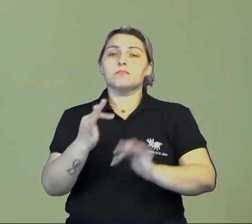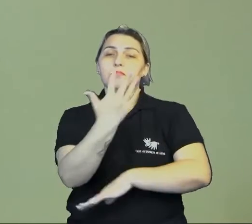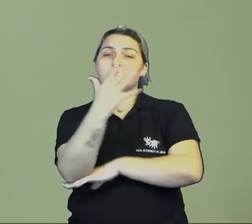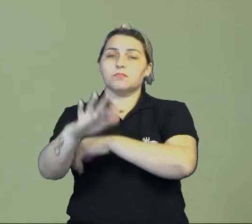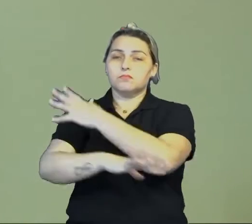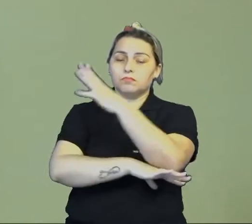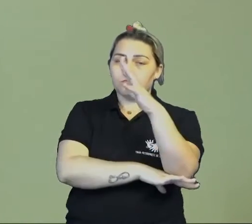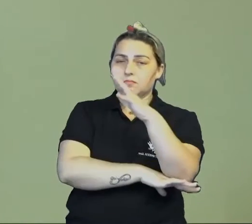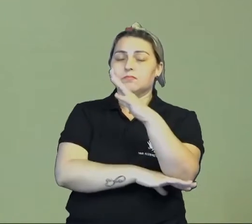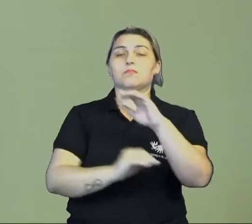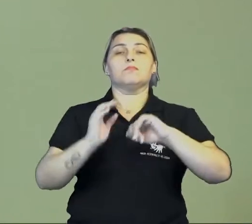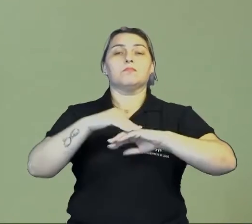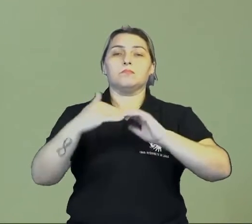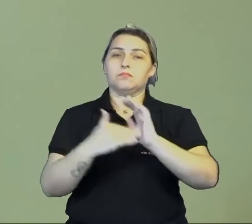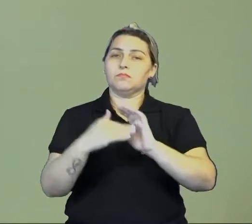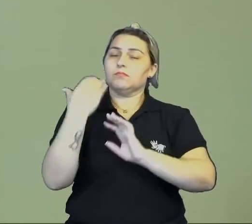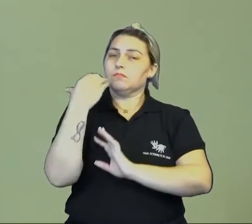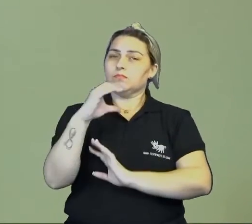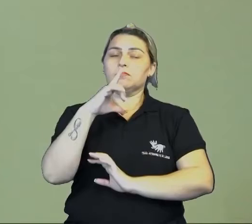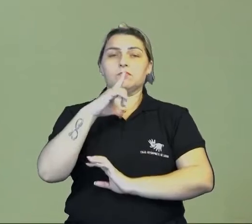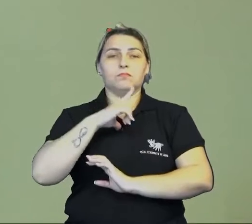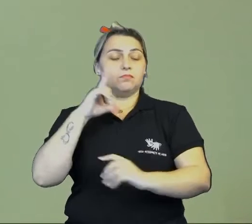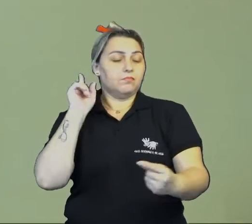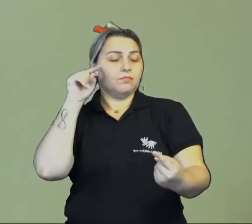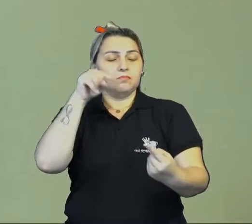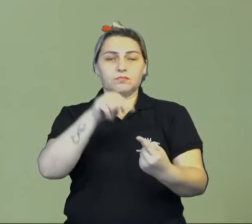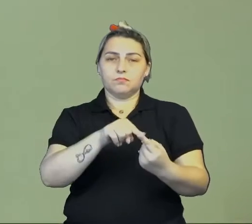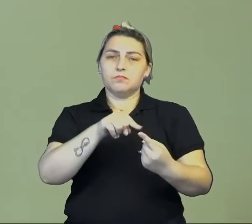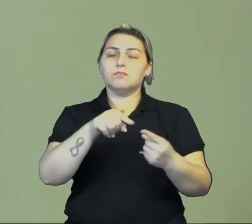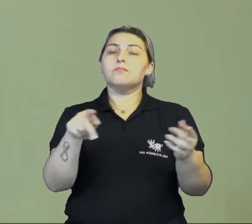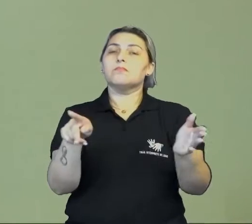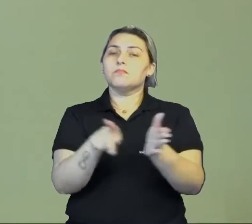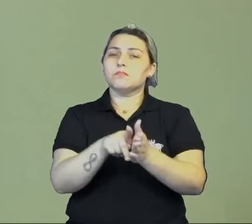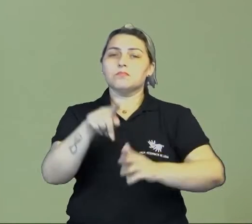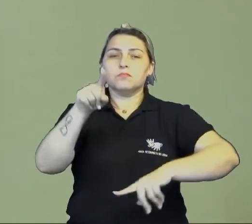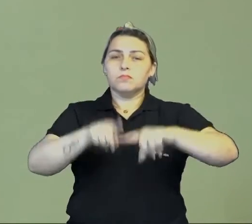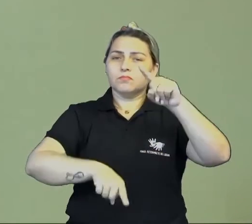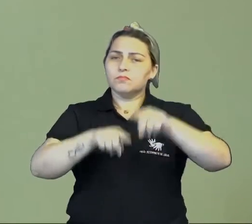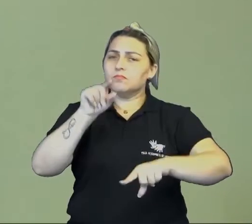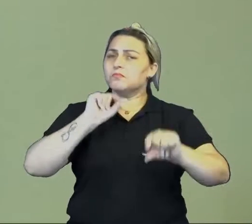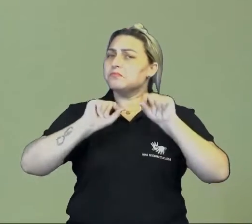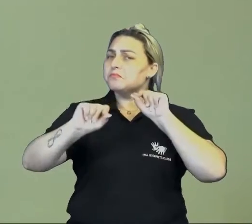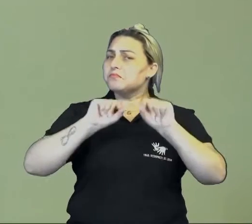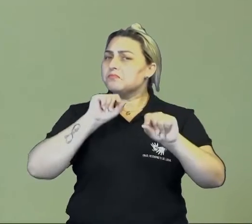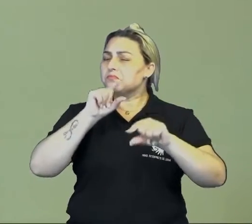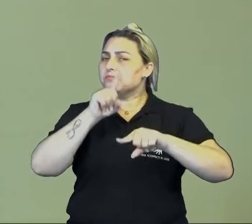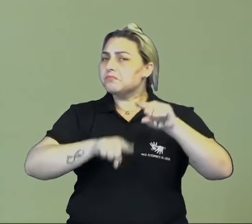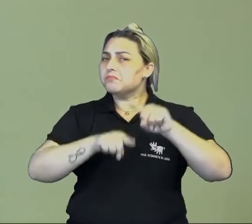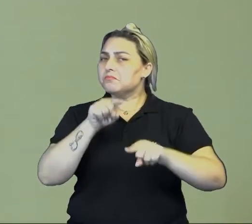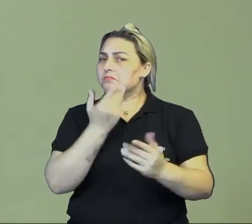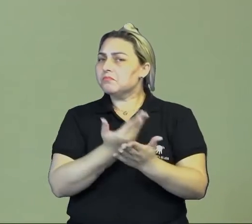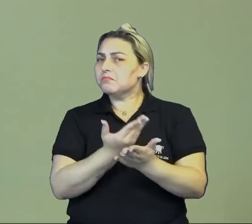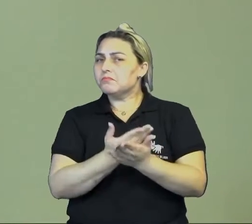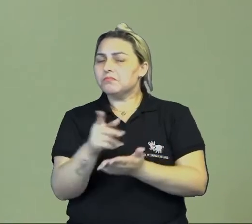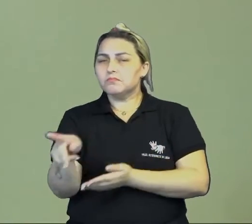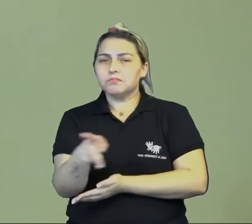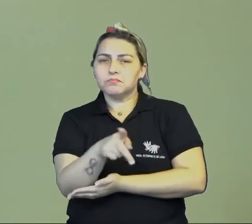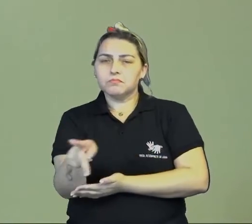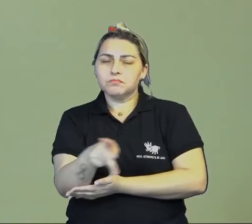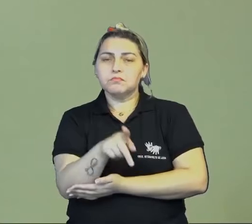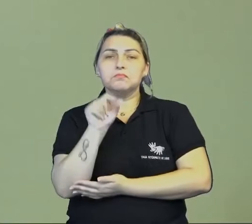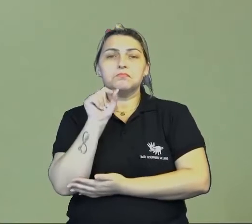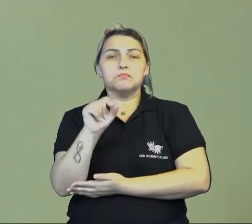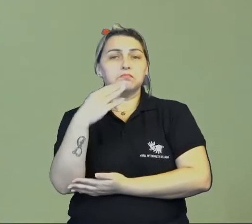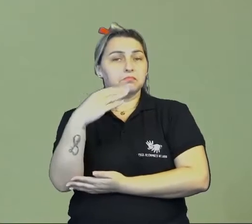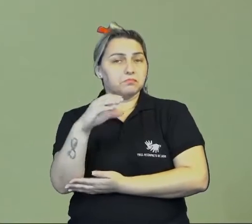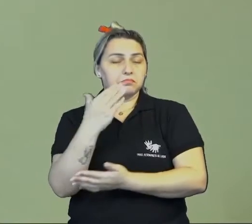natureza, toda ciência ela tem um objeto de estudo. E o que é esse objeto de estudo, professor? É justamente o que a